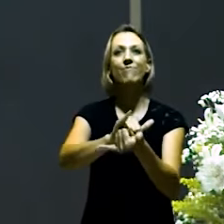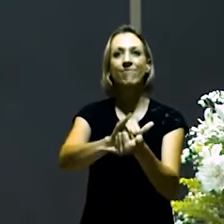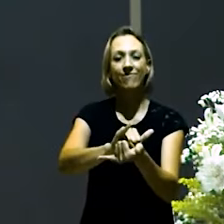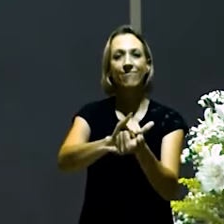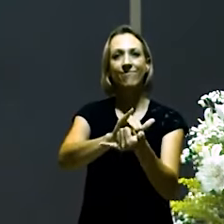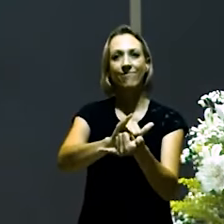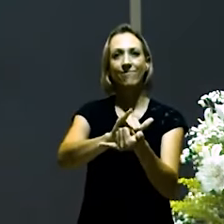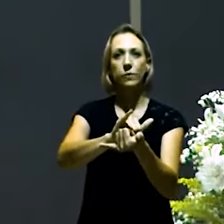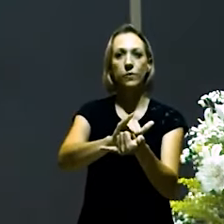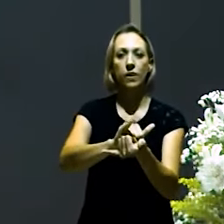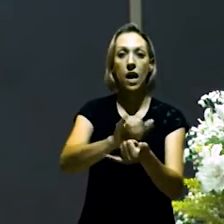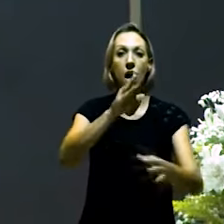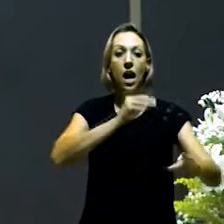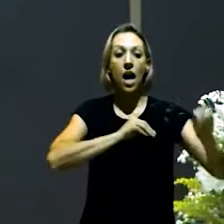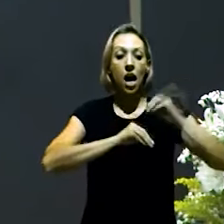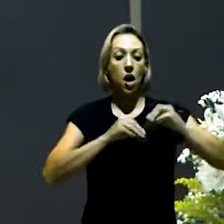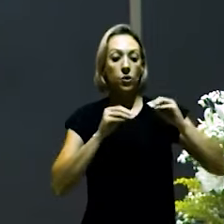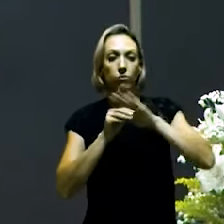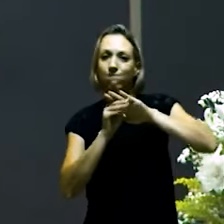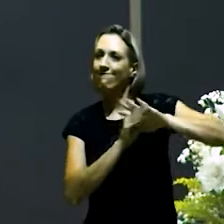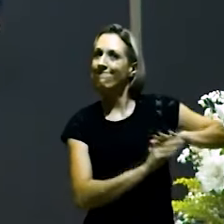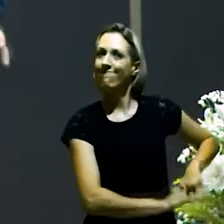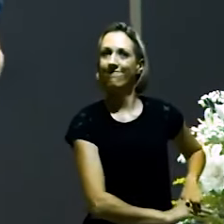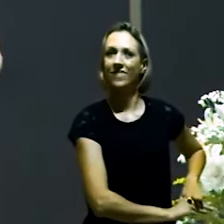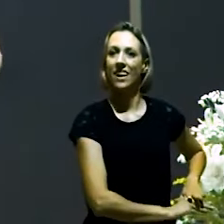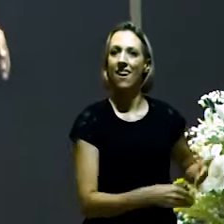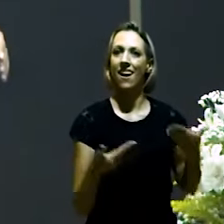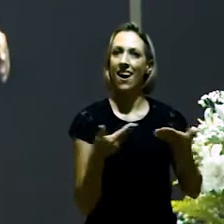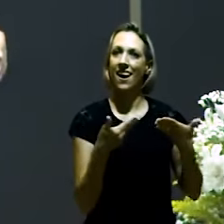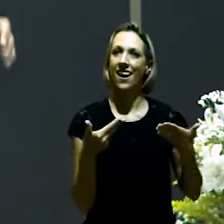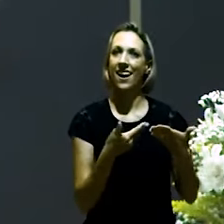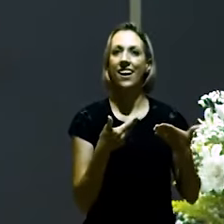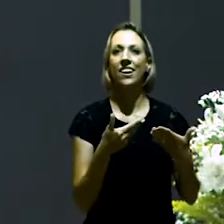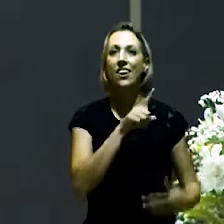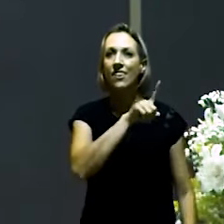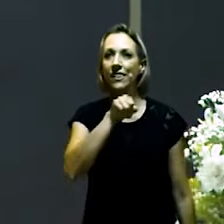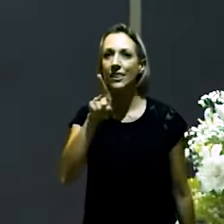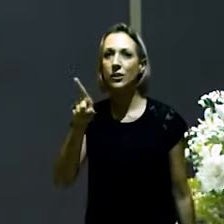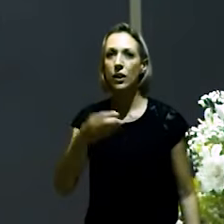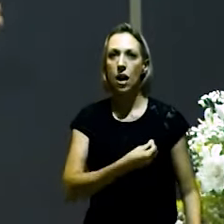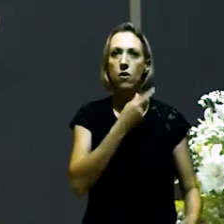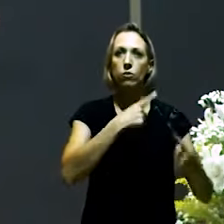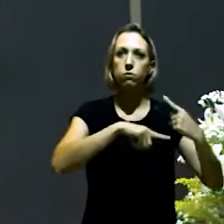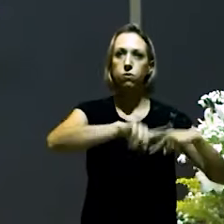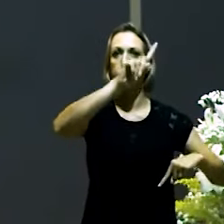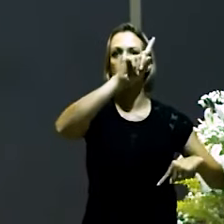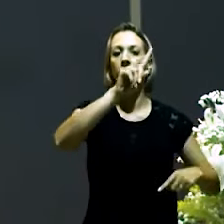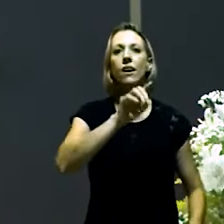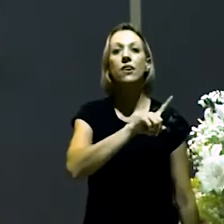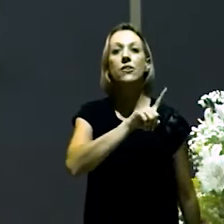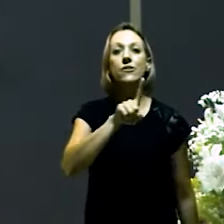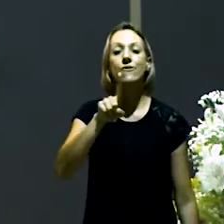perdoado. O pecado já não é mais senhor sobre a sua vida. Você agora é despojo de Cristo.